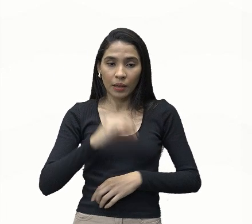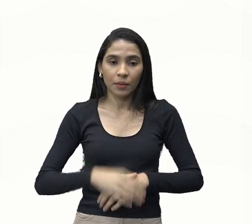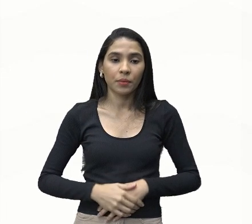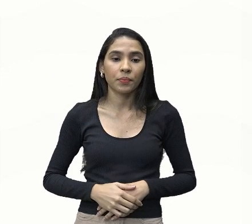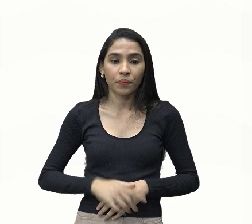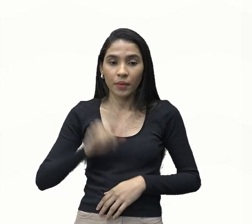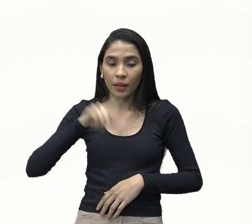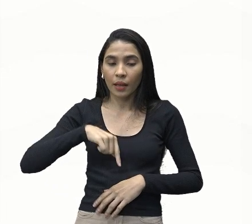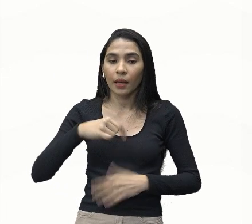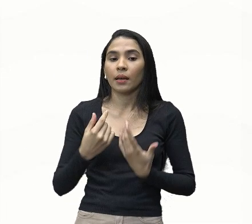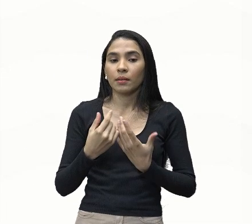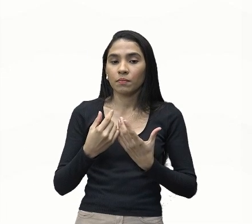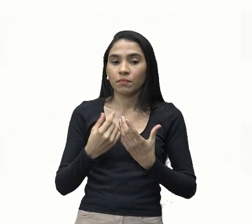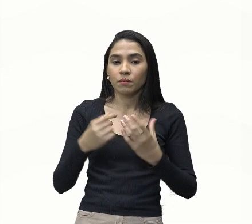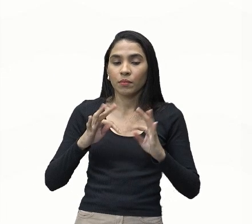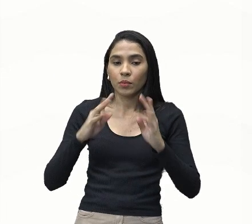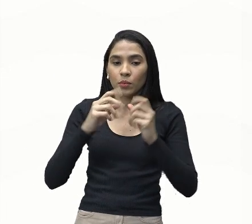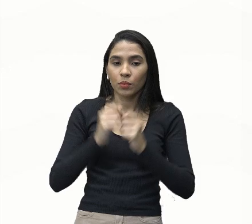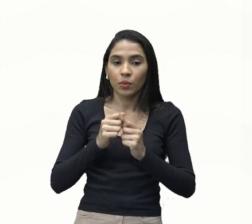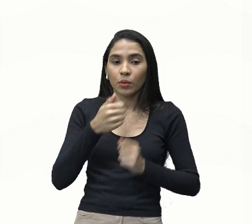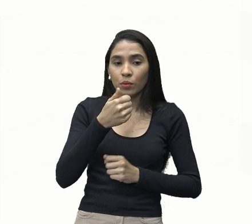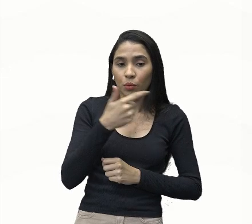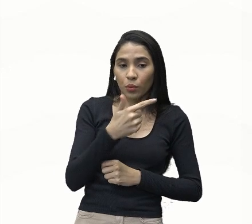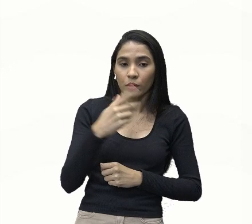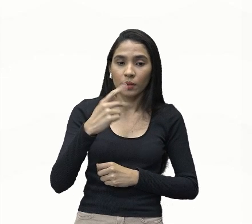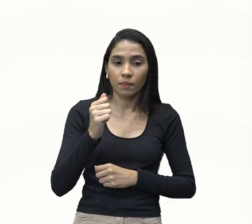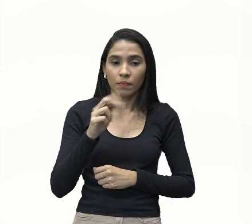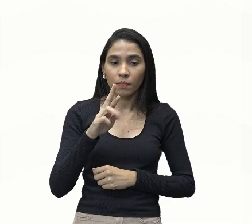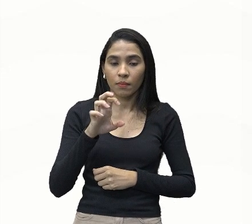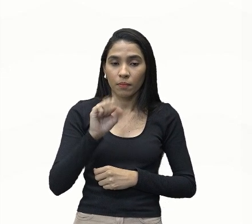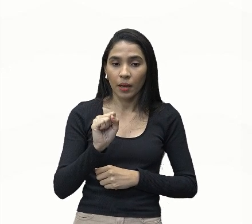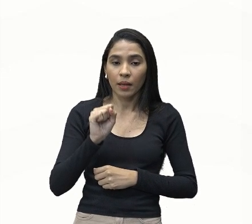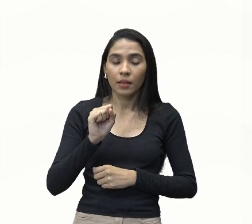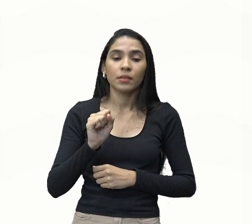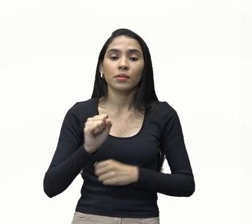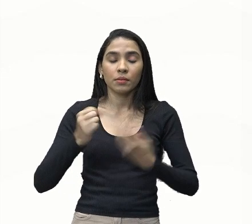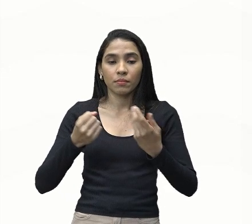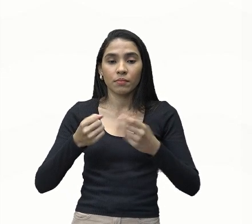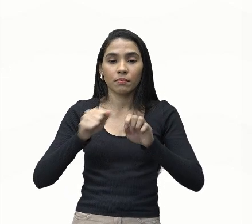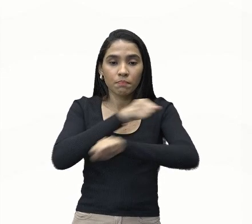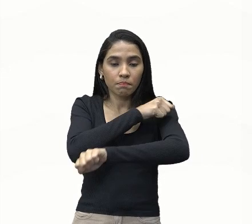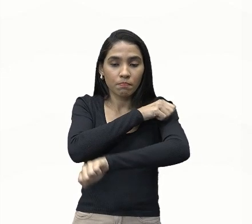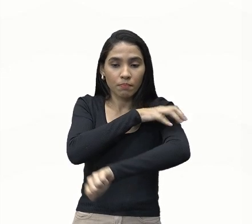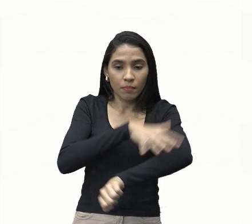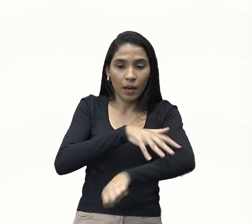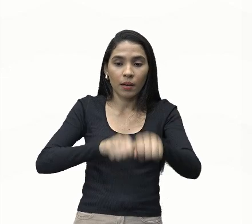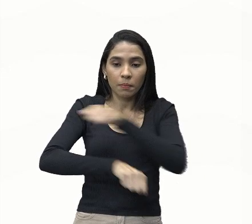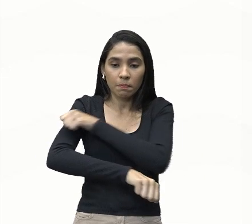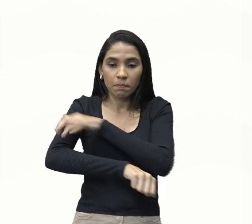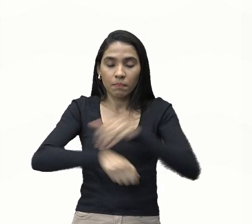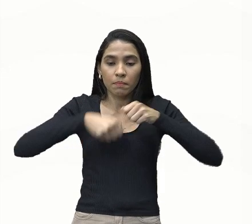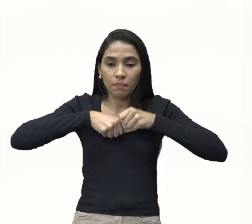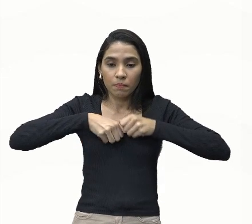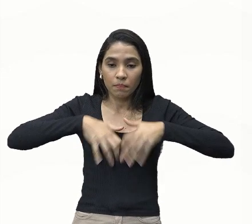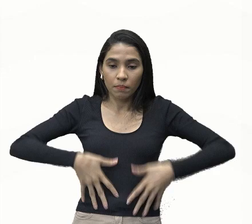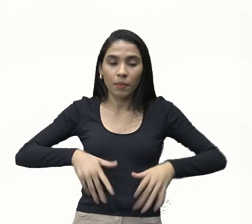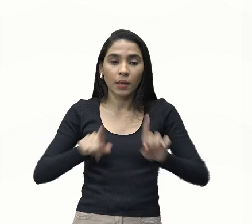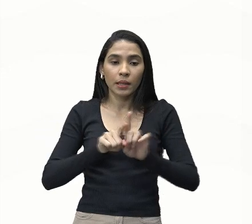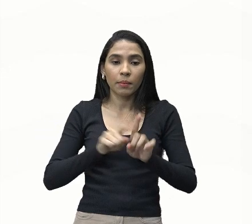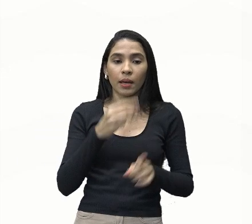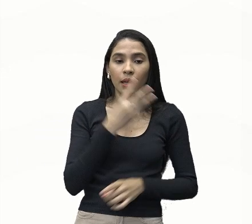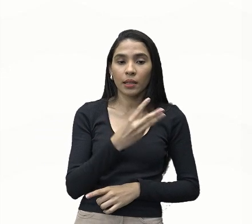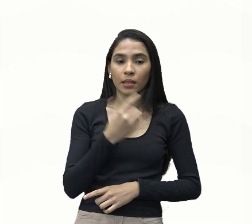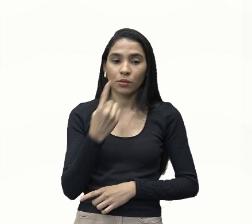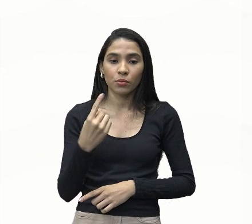é formado por 12 pares de nervos cranianos e 31 pares de nervos espinhais. E